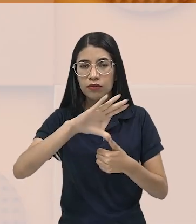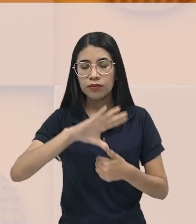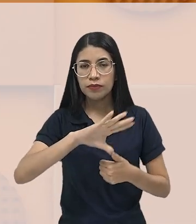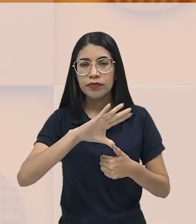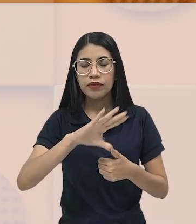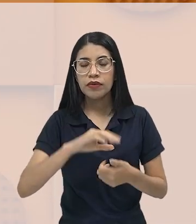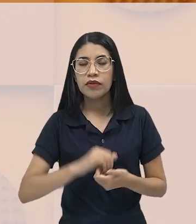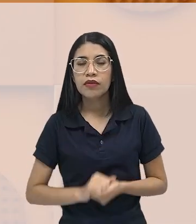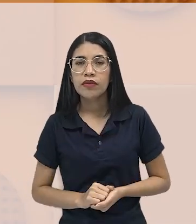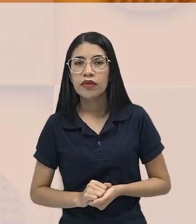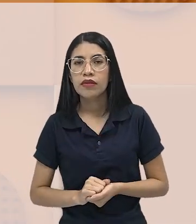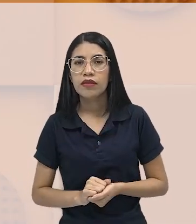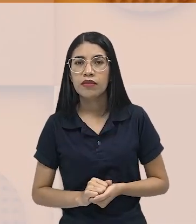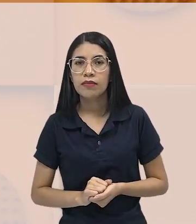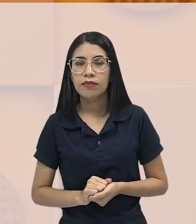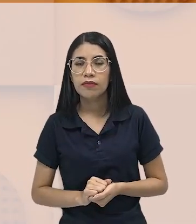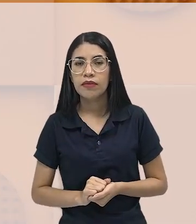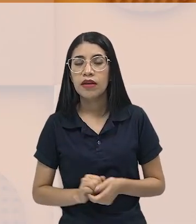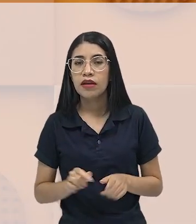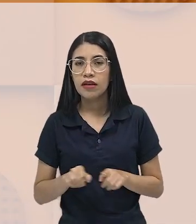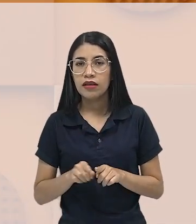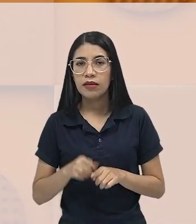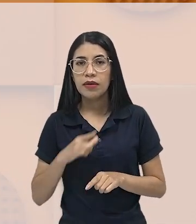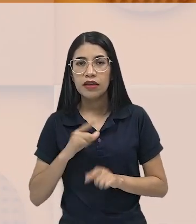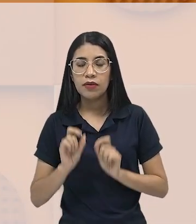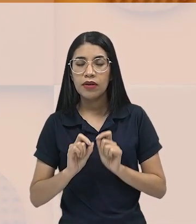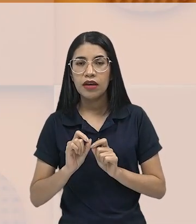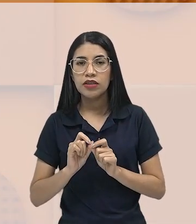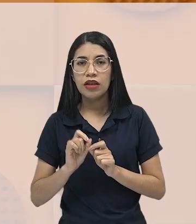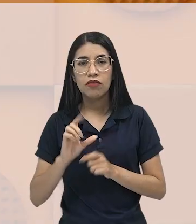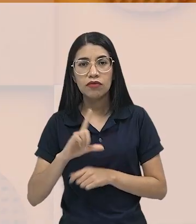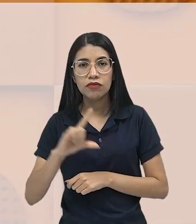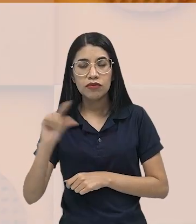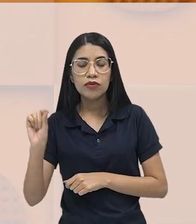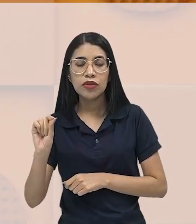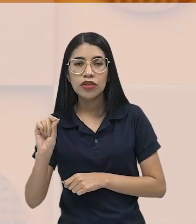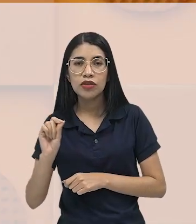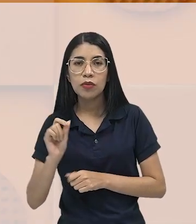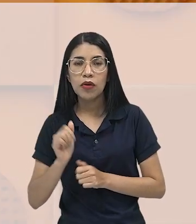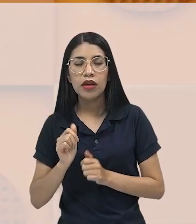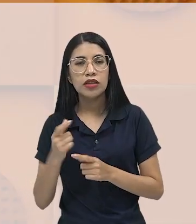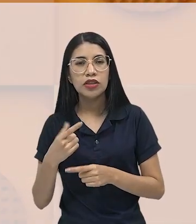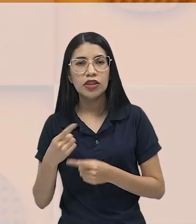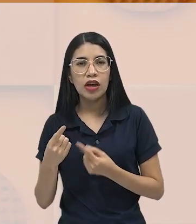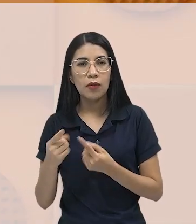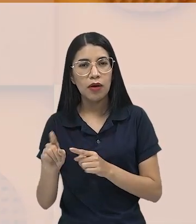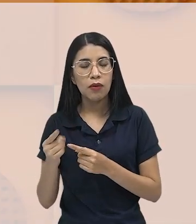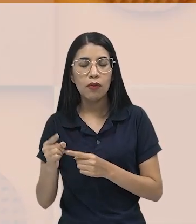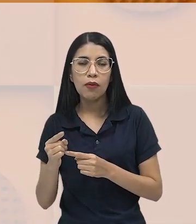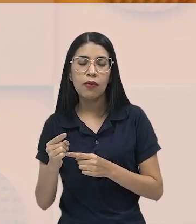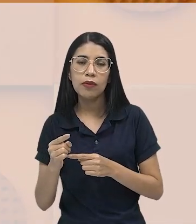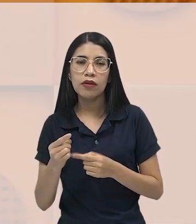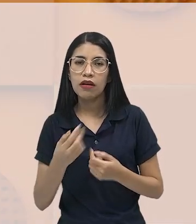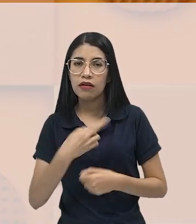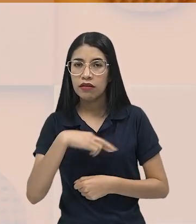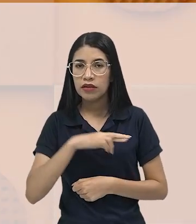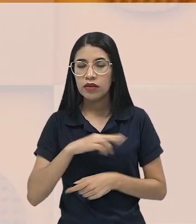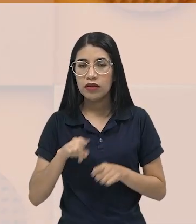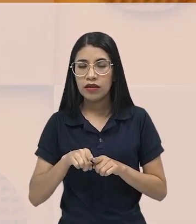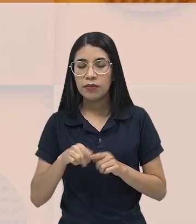inglesas, e eles estão fugindo de uma perseguição religiosa, tá? A monarquia